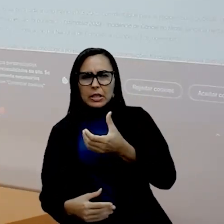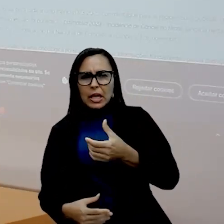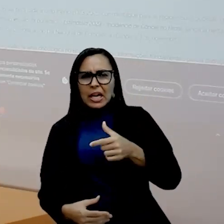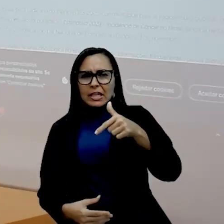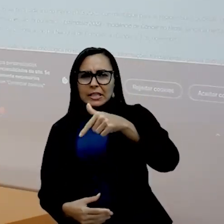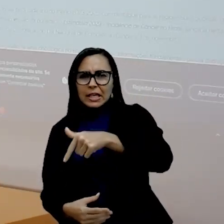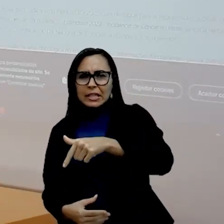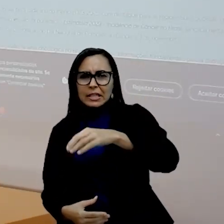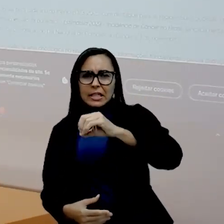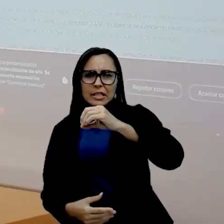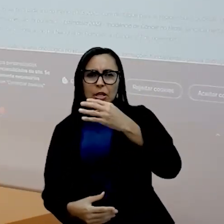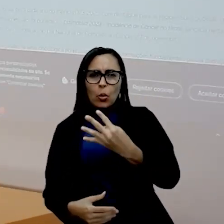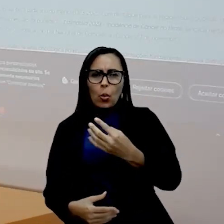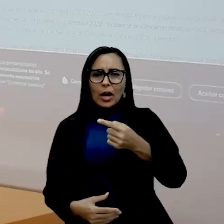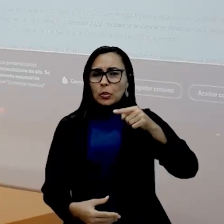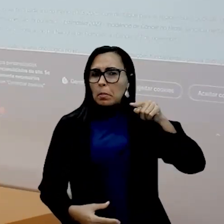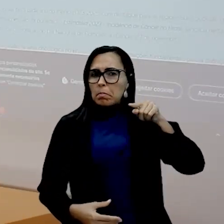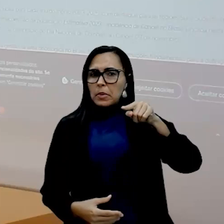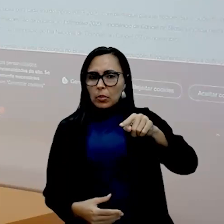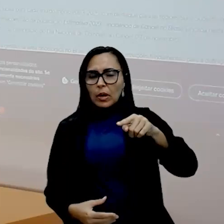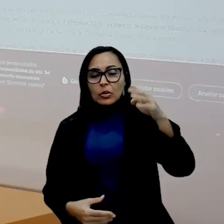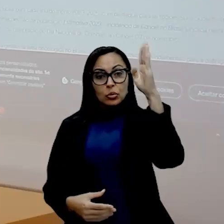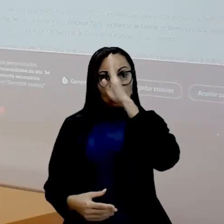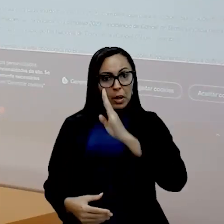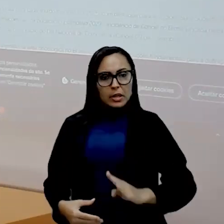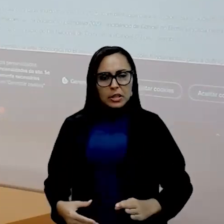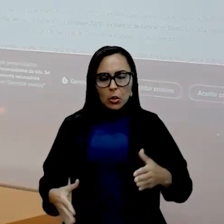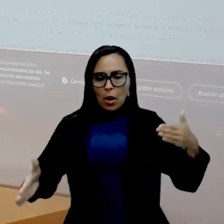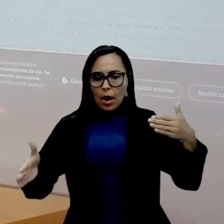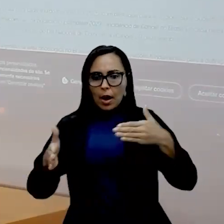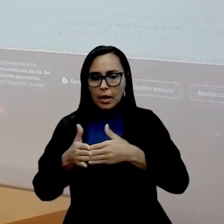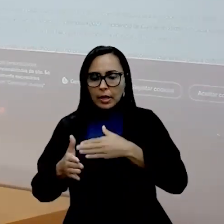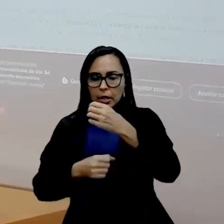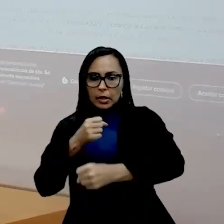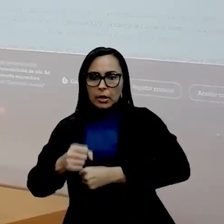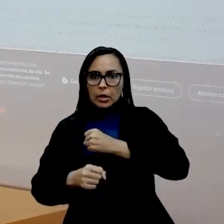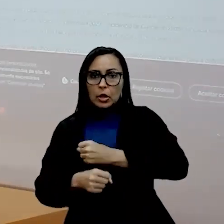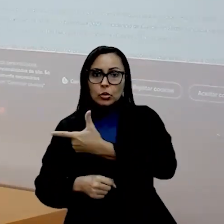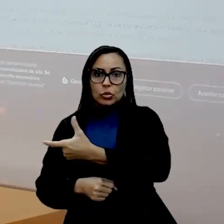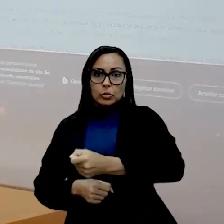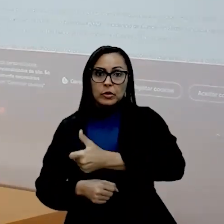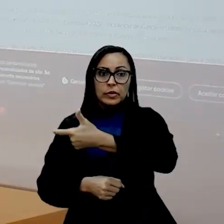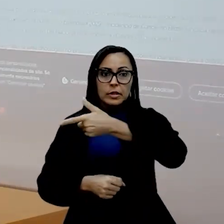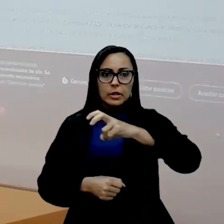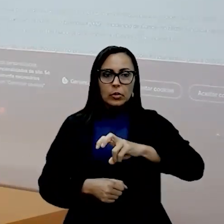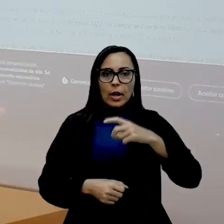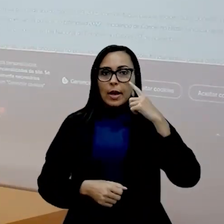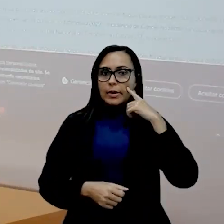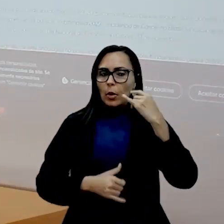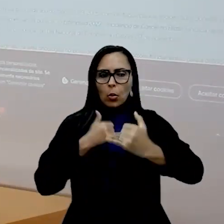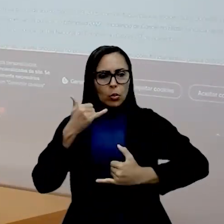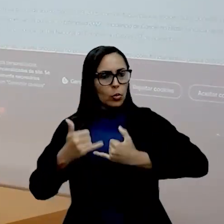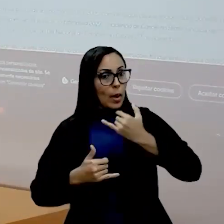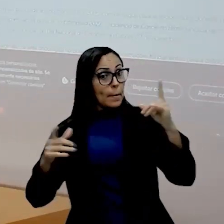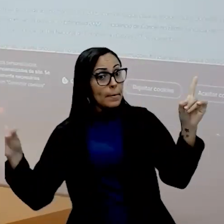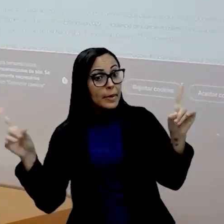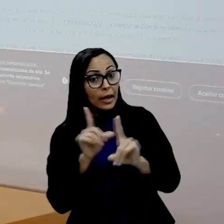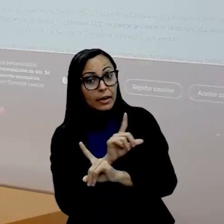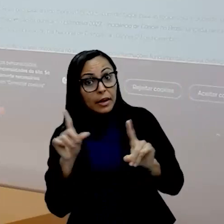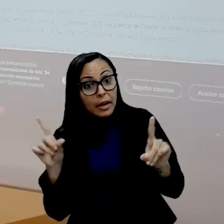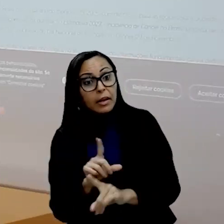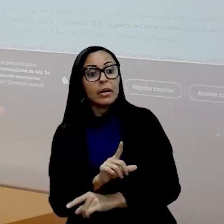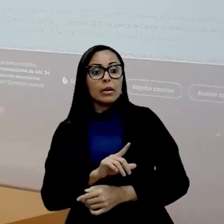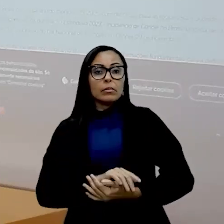mil casos de câncer de próstata no Brasil até 2025. Então, pessoal, não é brincadeira. Não é